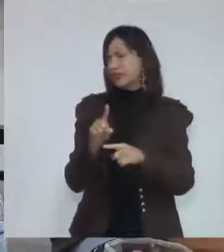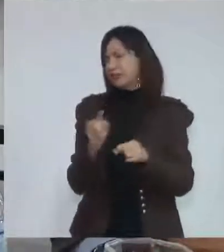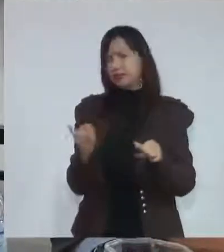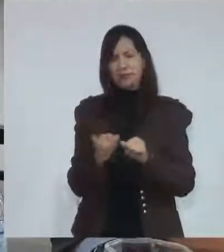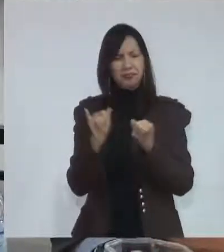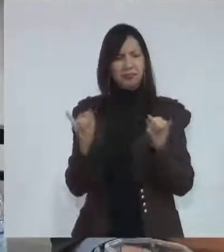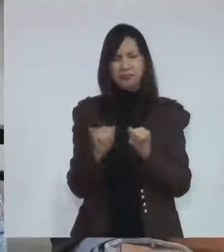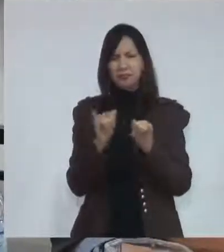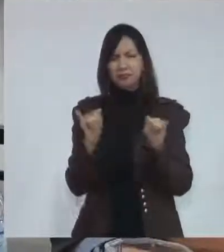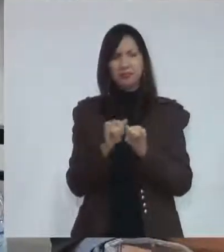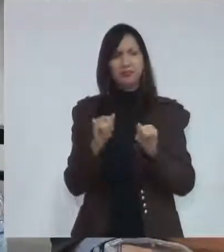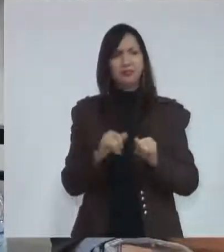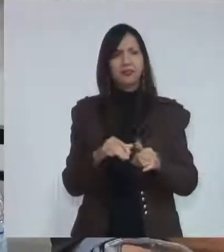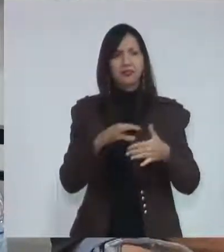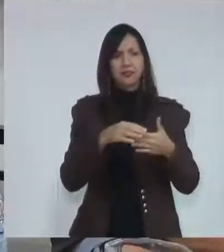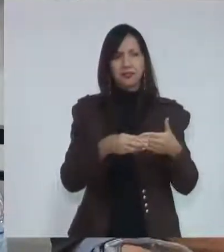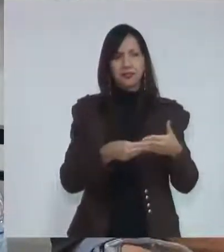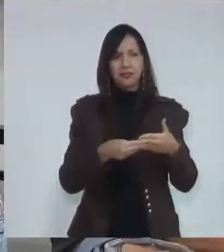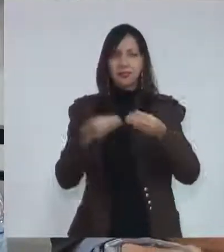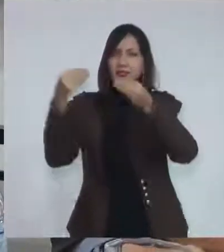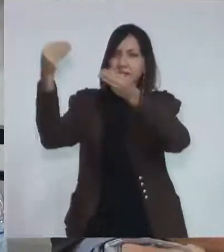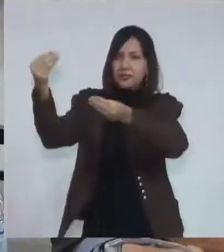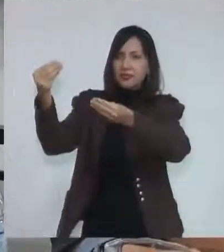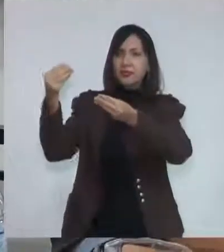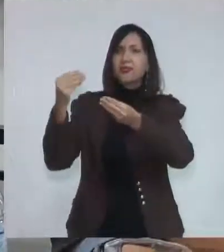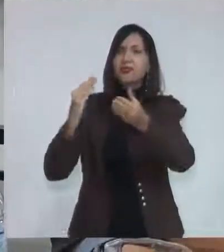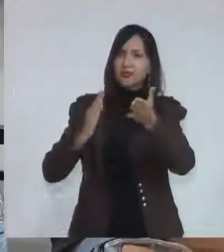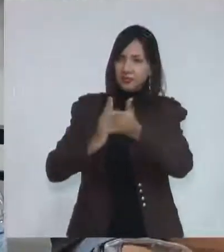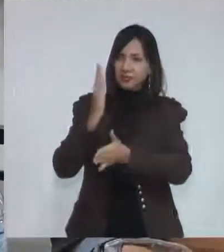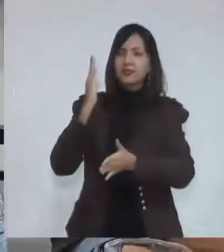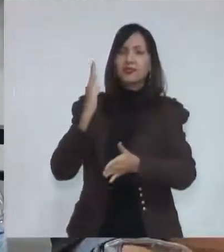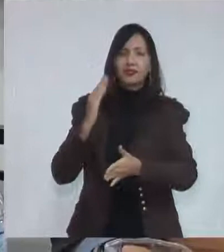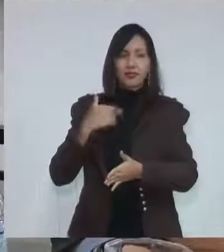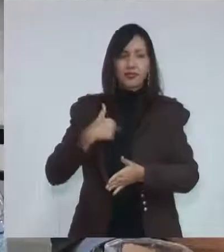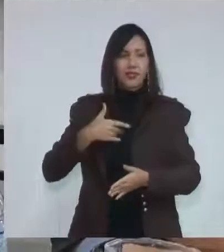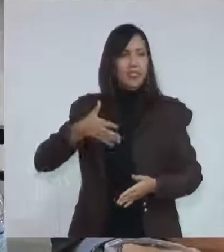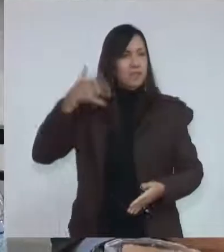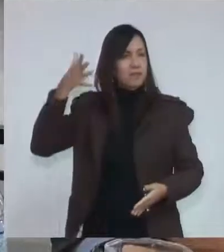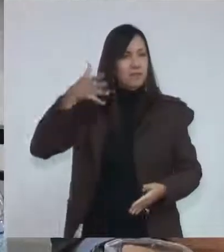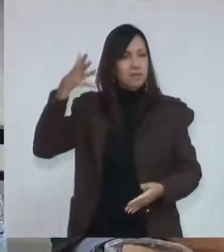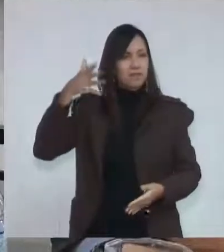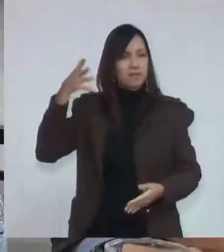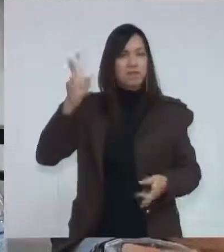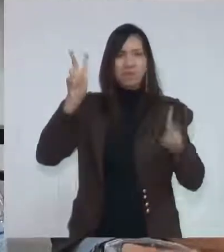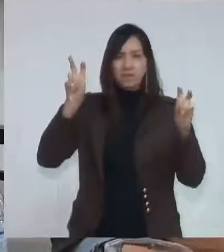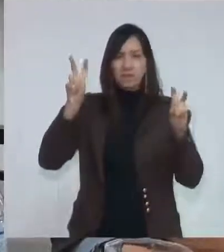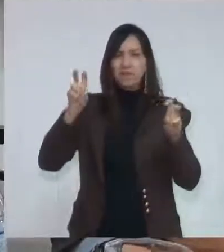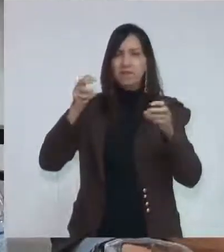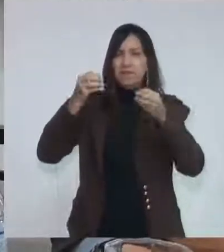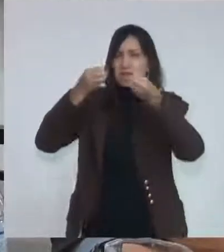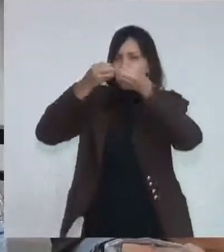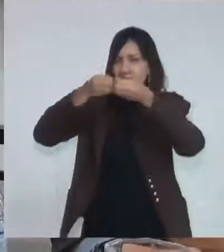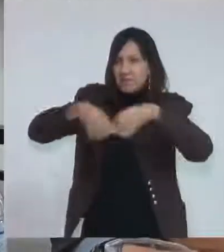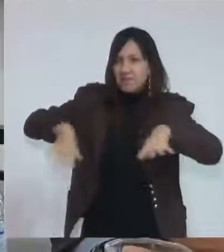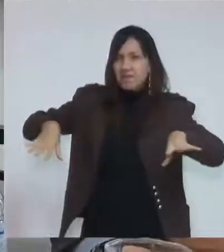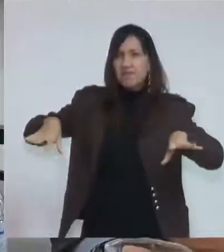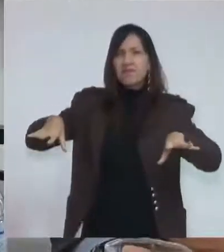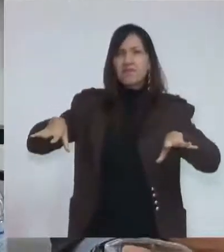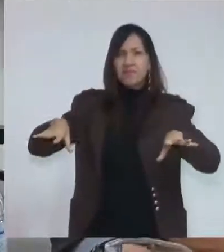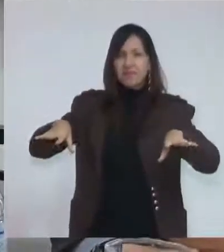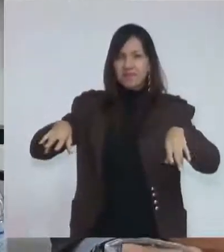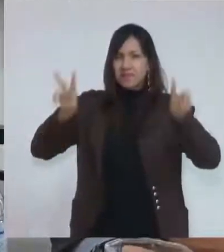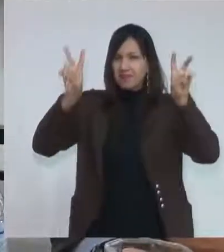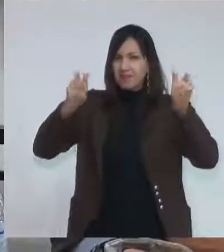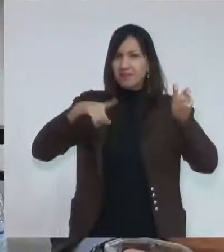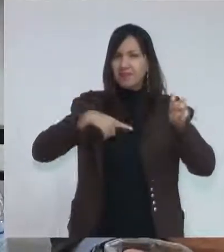bobagem. Vou encaminhar favorável, vou fazer uma fala destronando esse ofício